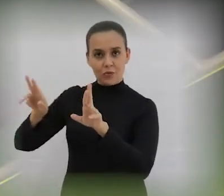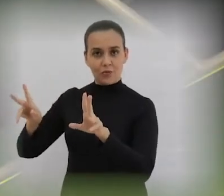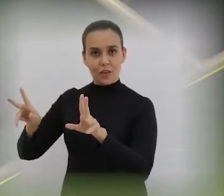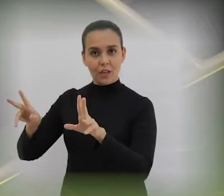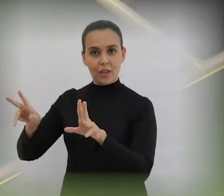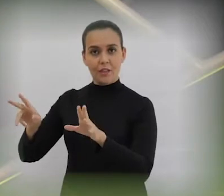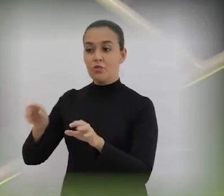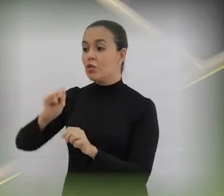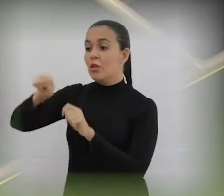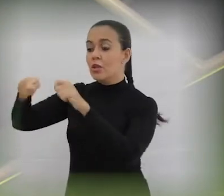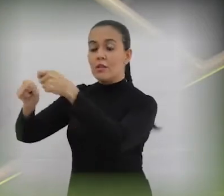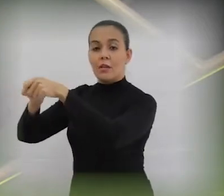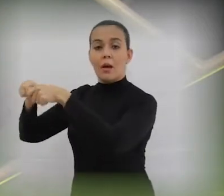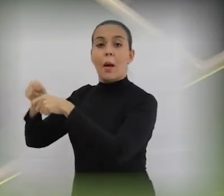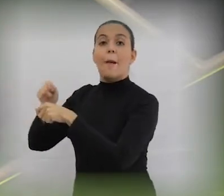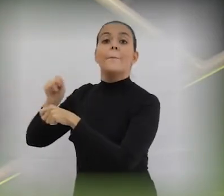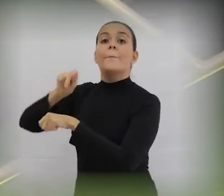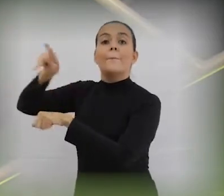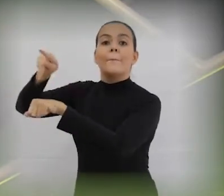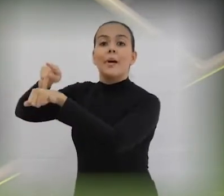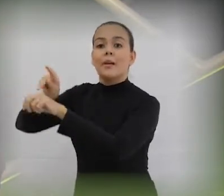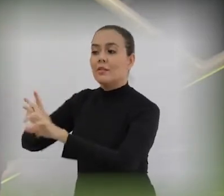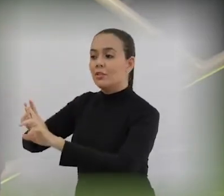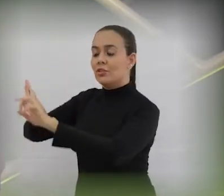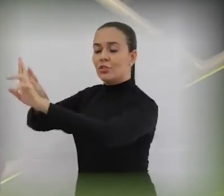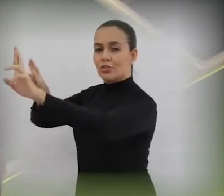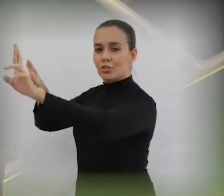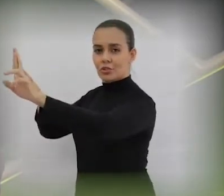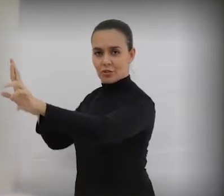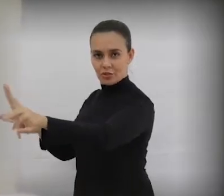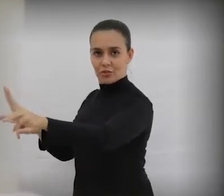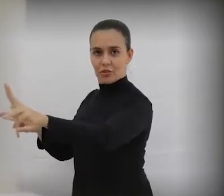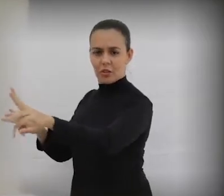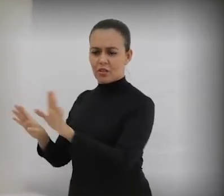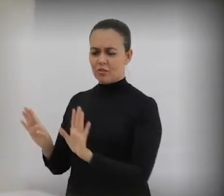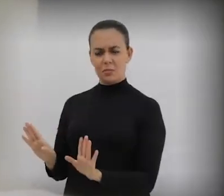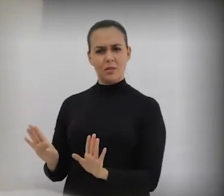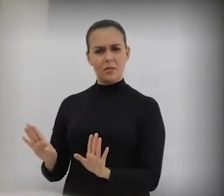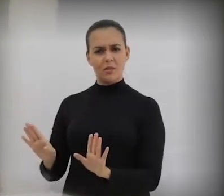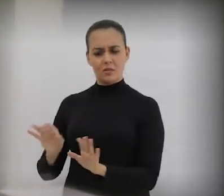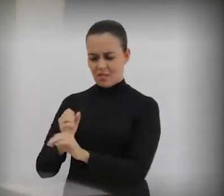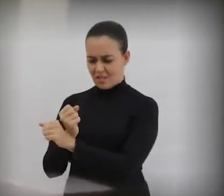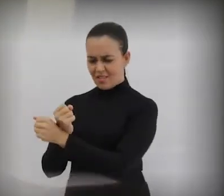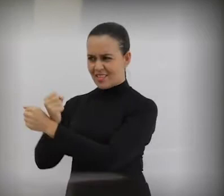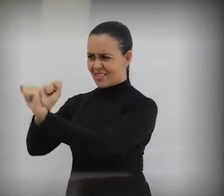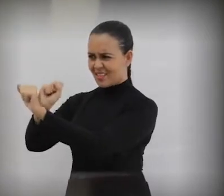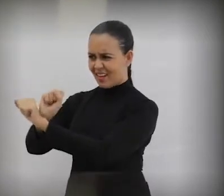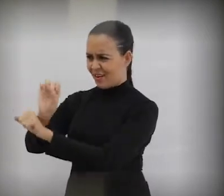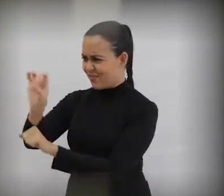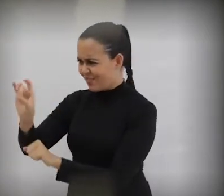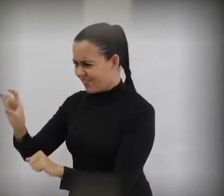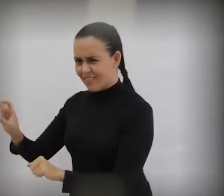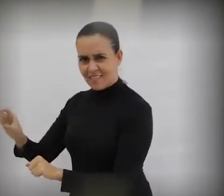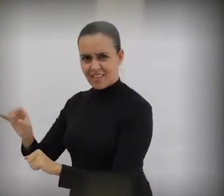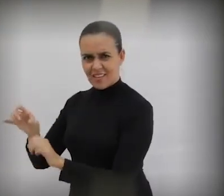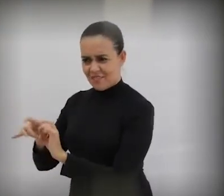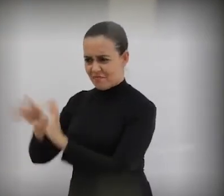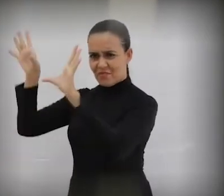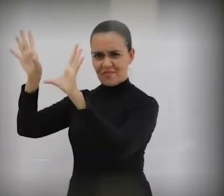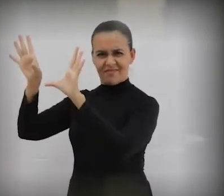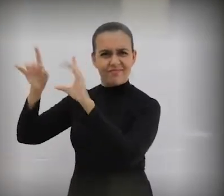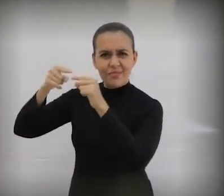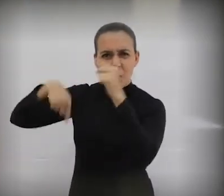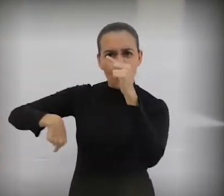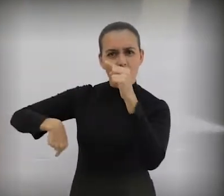Espanha, e agora, talvez, Revolução dos Cravos. Não tem nada de independência. Não tem nada